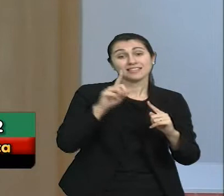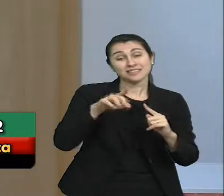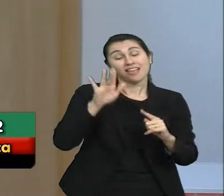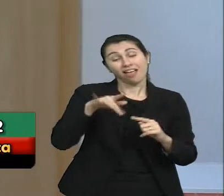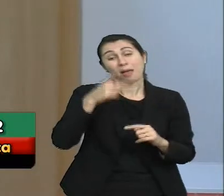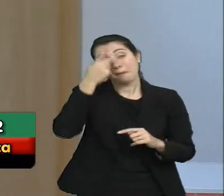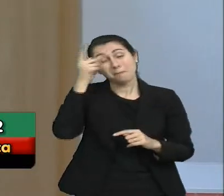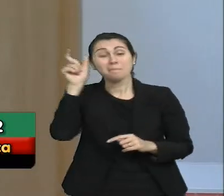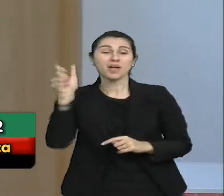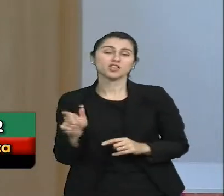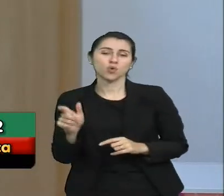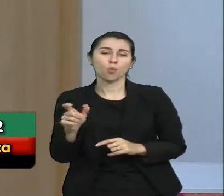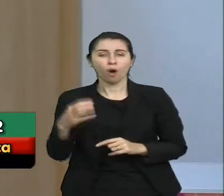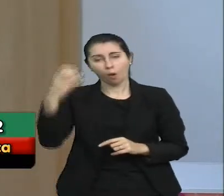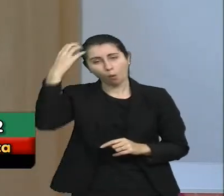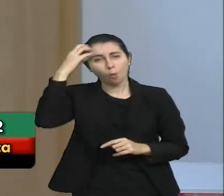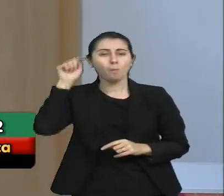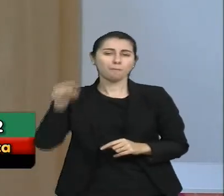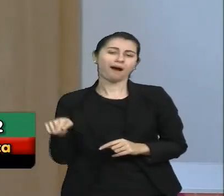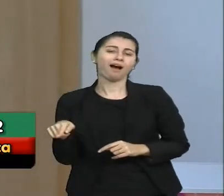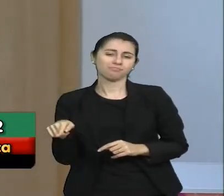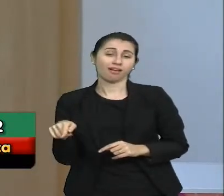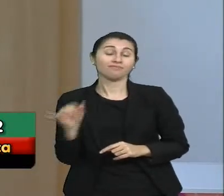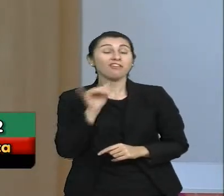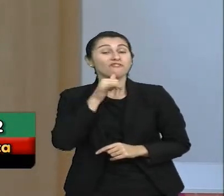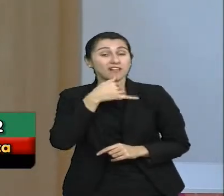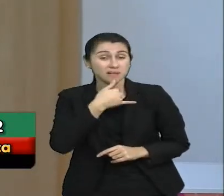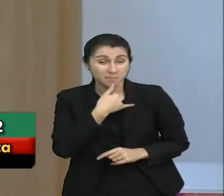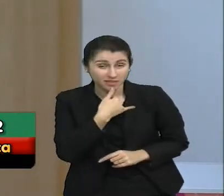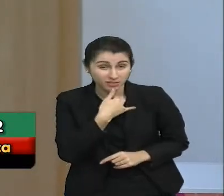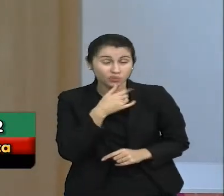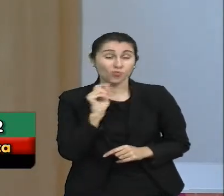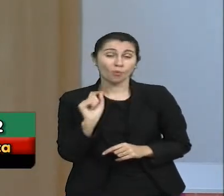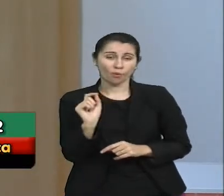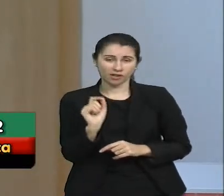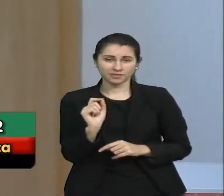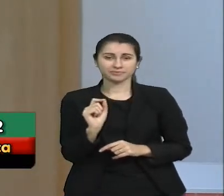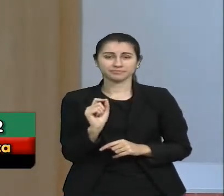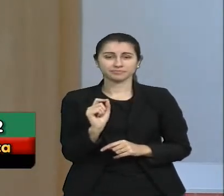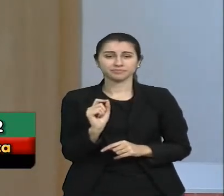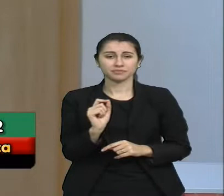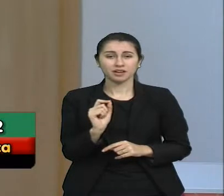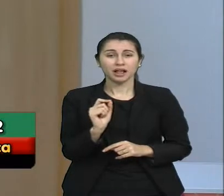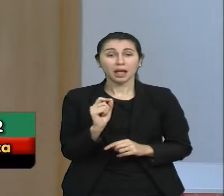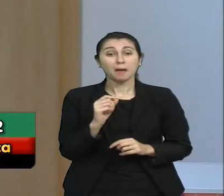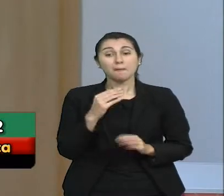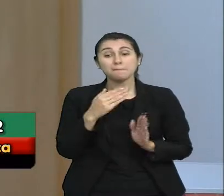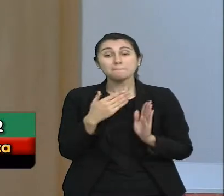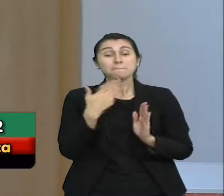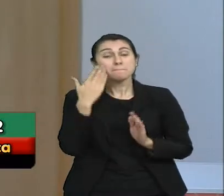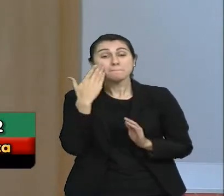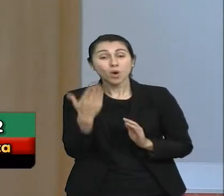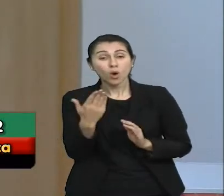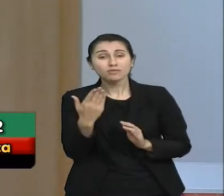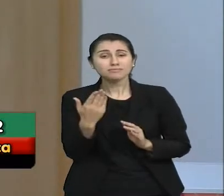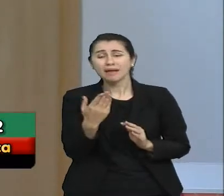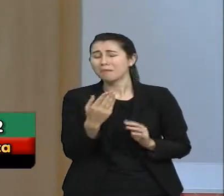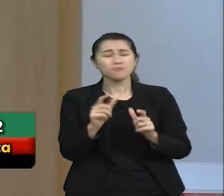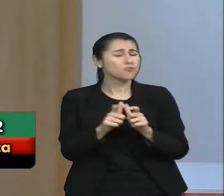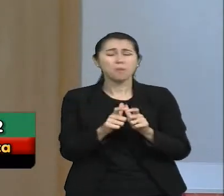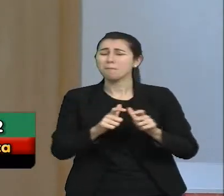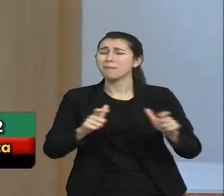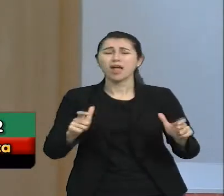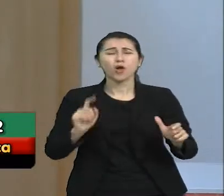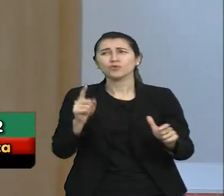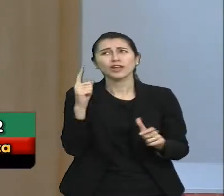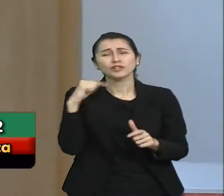suas igrejas. E isso, infelizmente, abrange muito mais do que nós possamos imaginar. Imagina